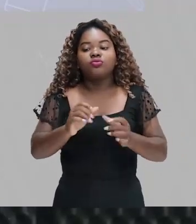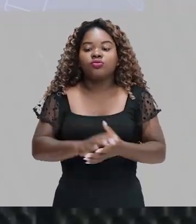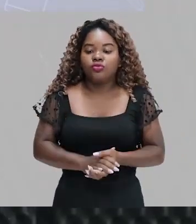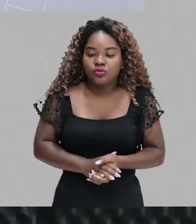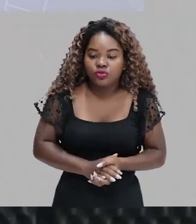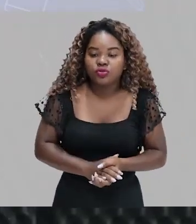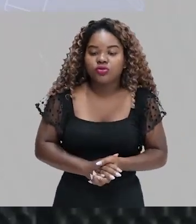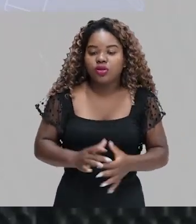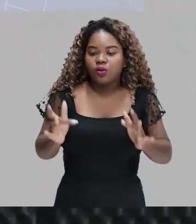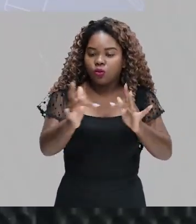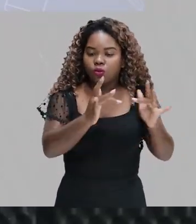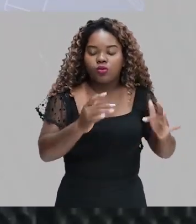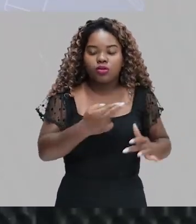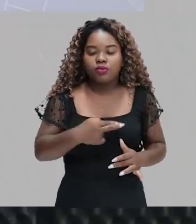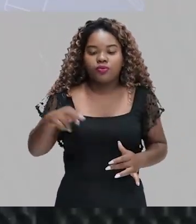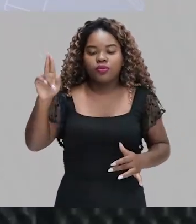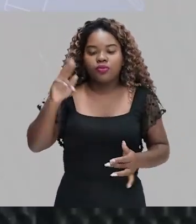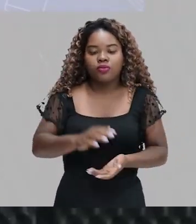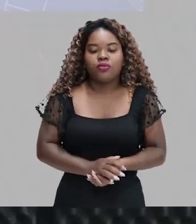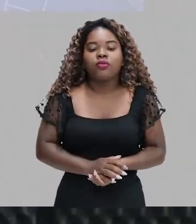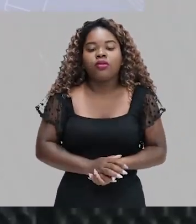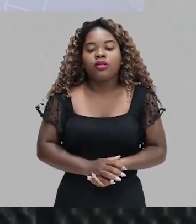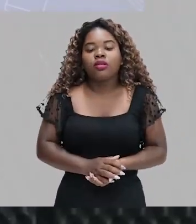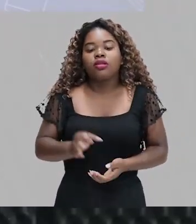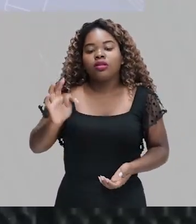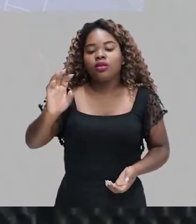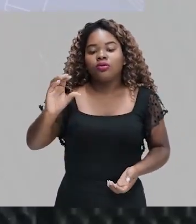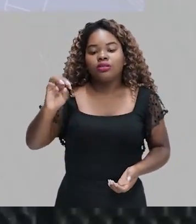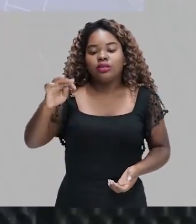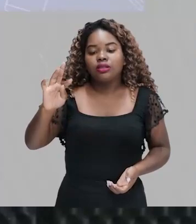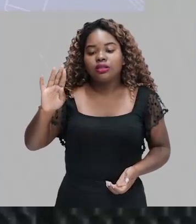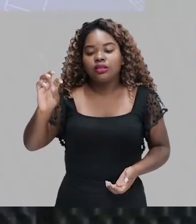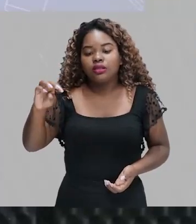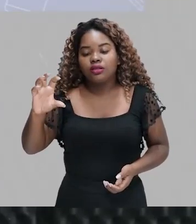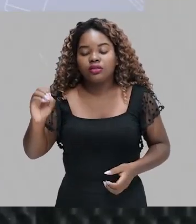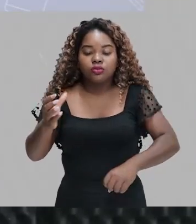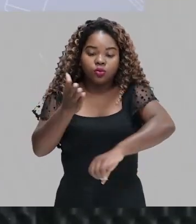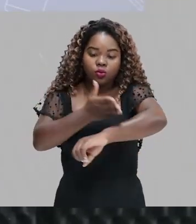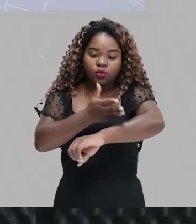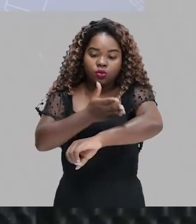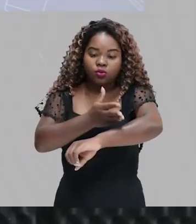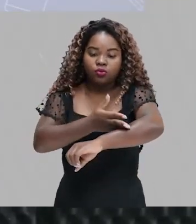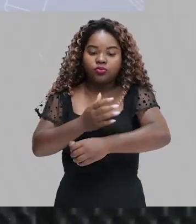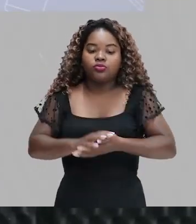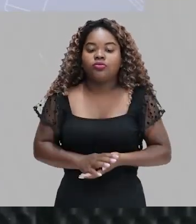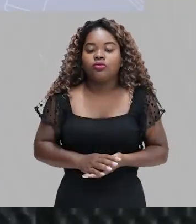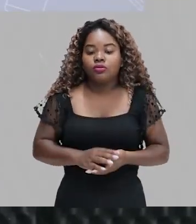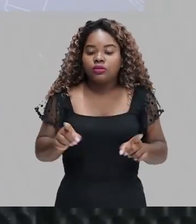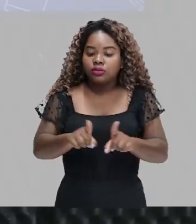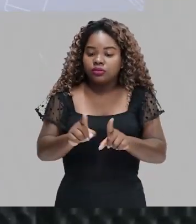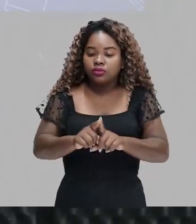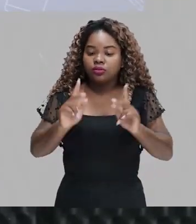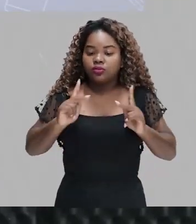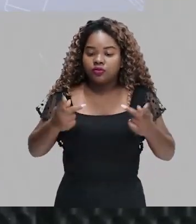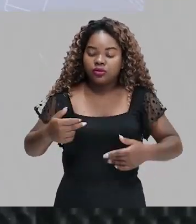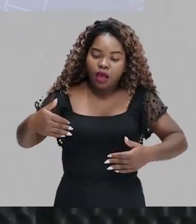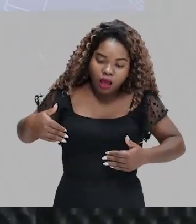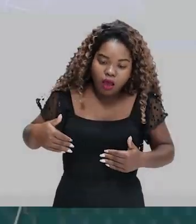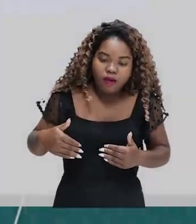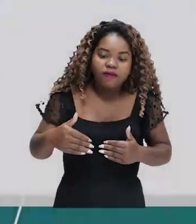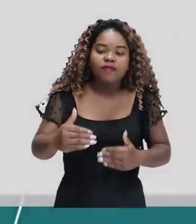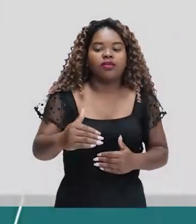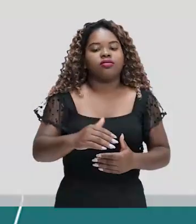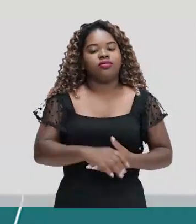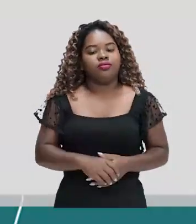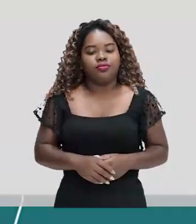situação toda. Do teocentrismo medieval, aquele que eu falei para vocês, que via Deus em todas as coisas, o homem avança para o humanismo. Isso é o